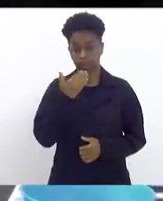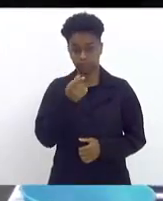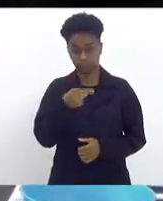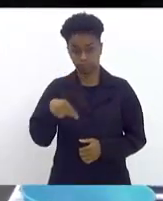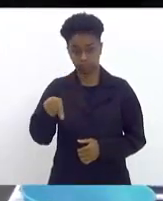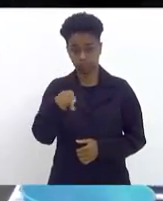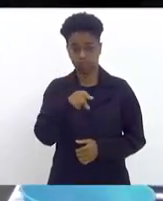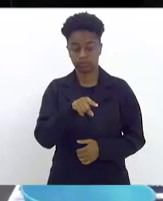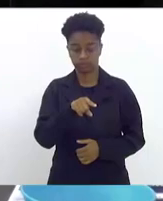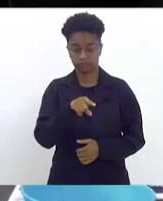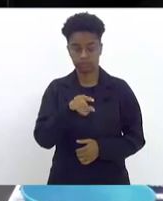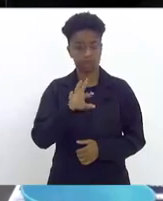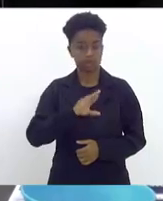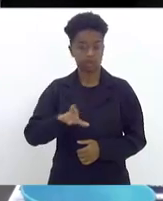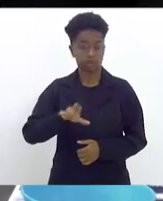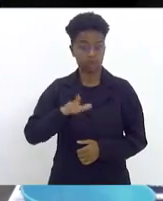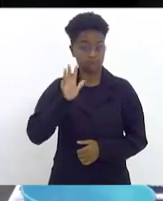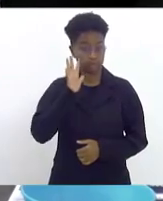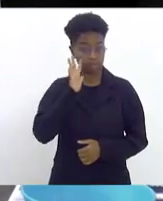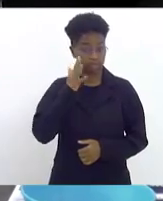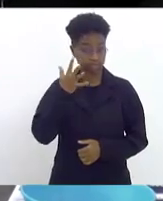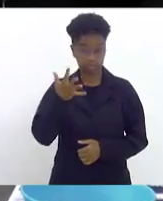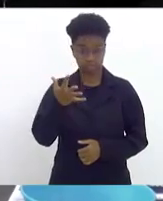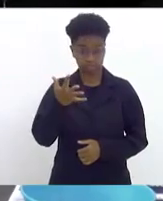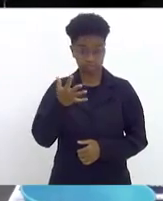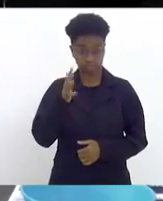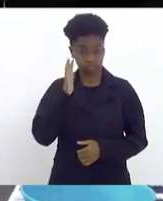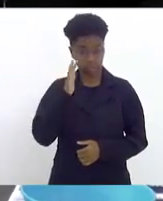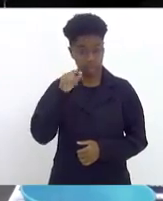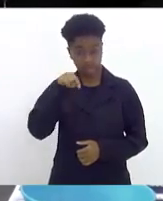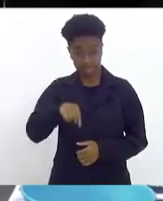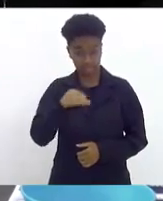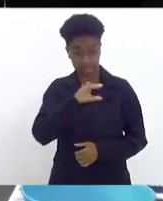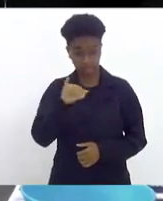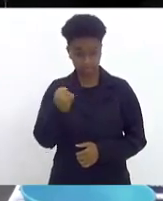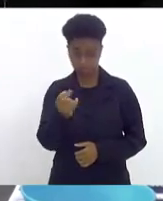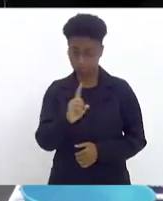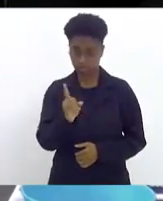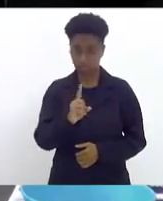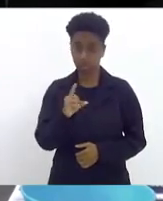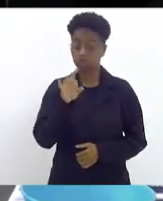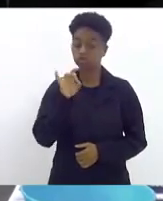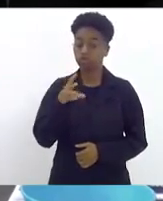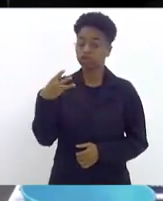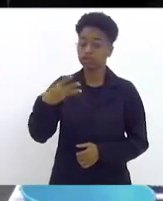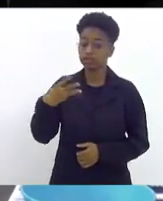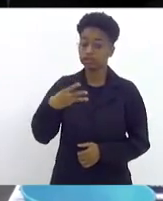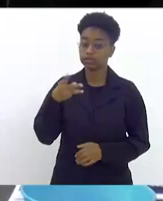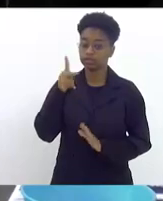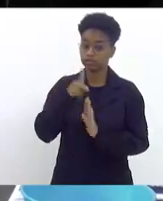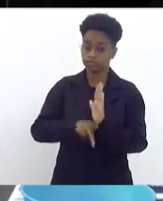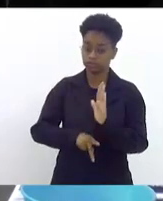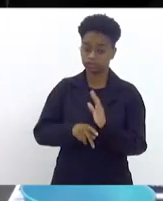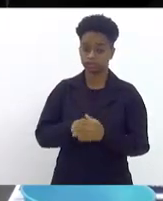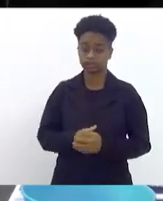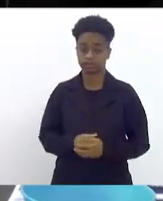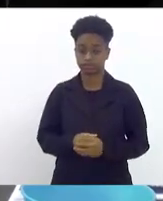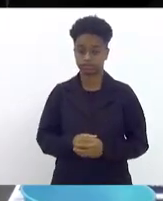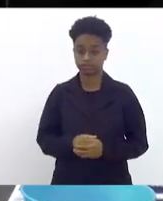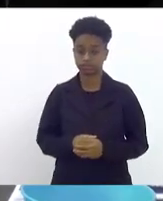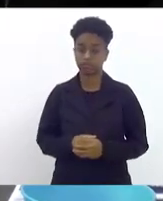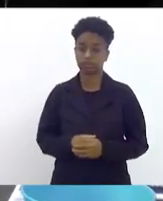não é uma decisão não está pacificado nesse ccj Eu apenas fiz menção que nós votamos o terceiro projeto e